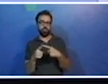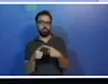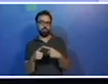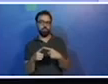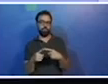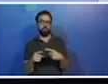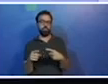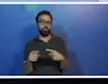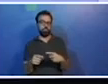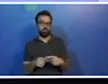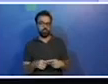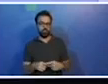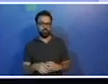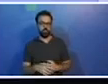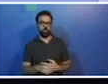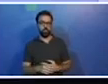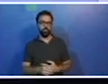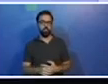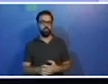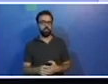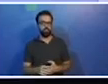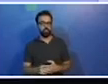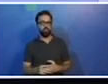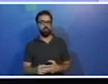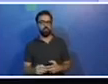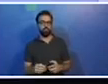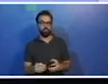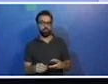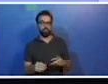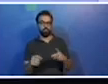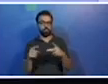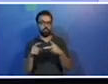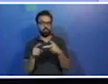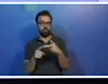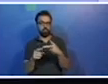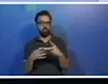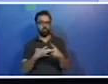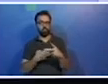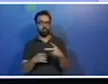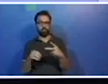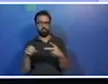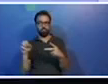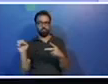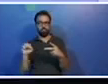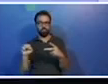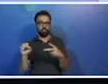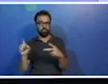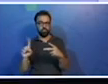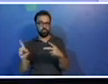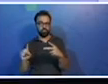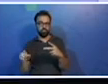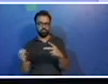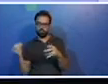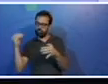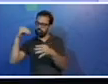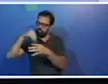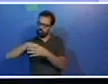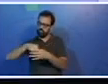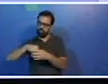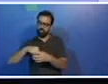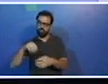partícula negativadora not entre o verbo to be e o verbo base acrescido de ing? Ok. Na forma